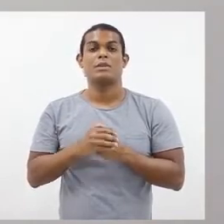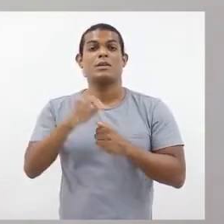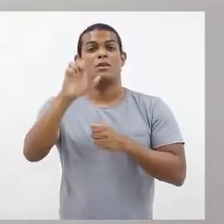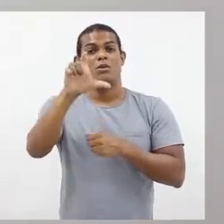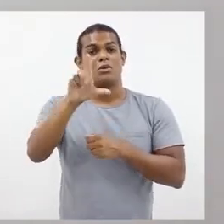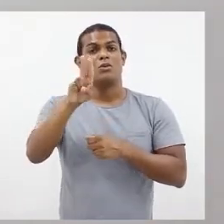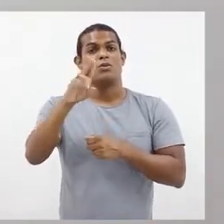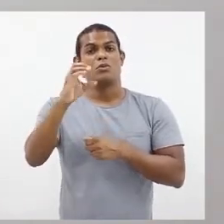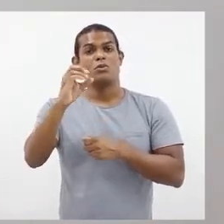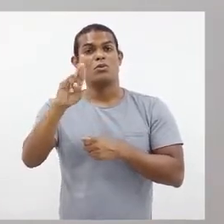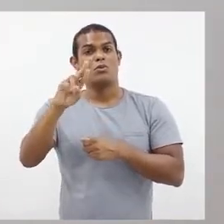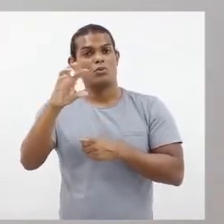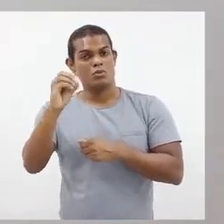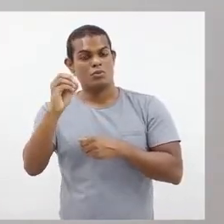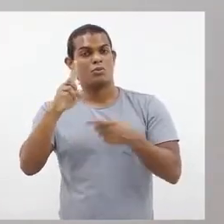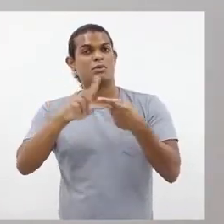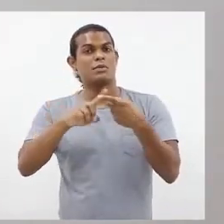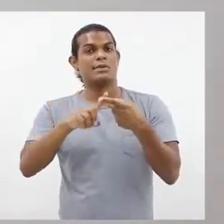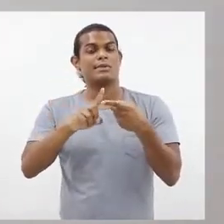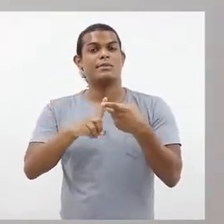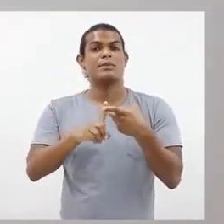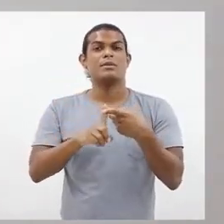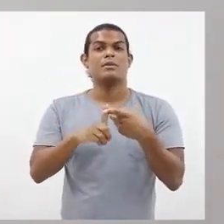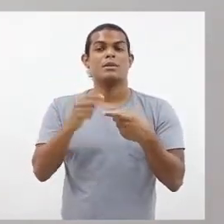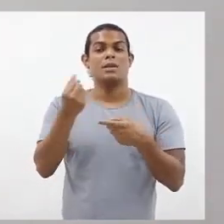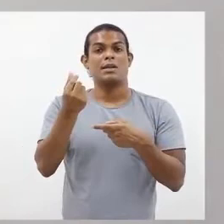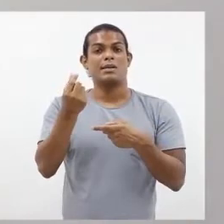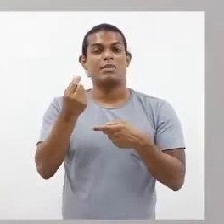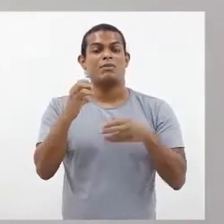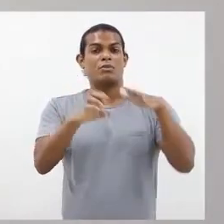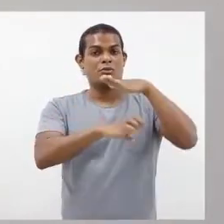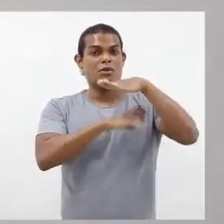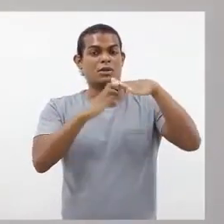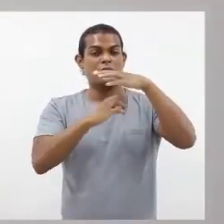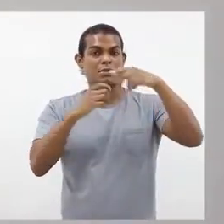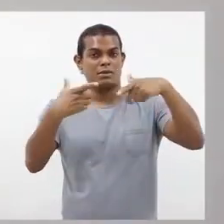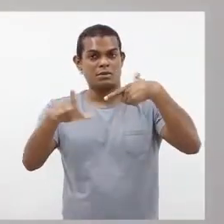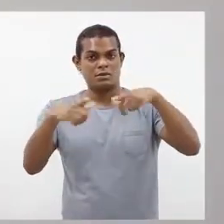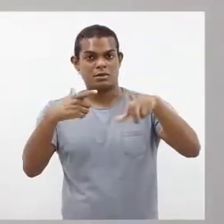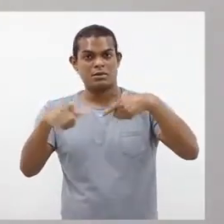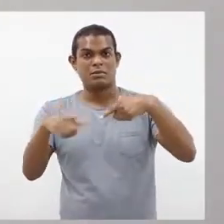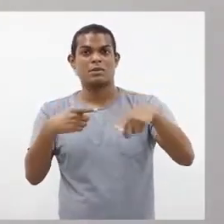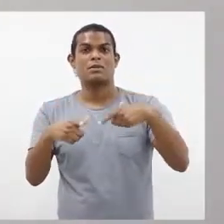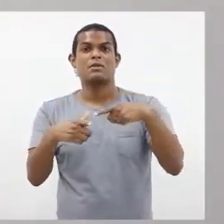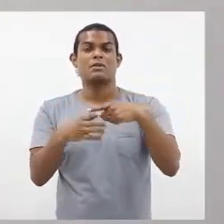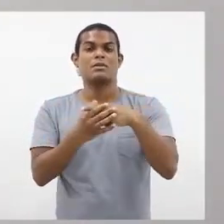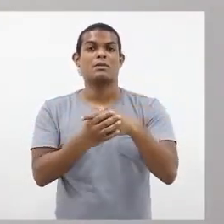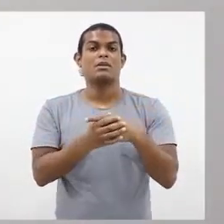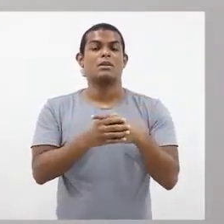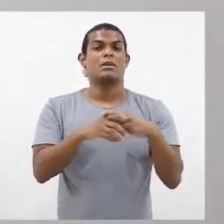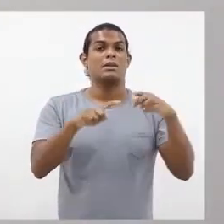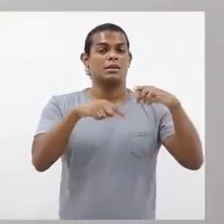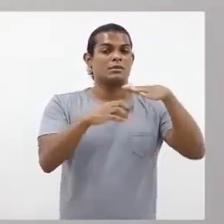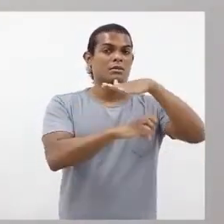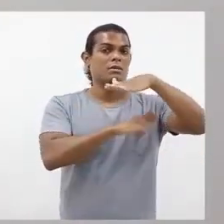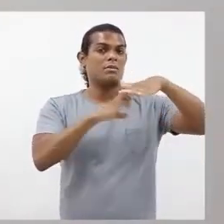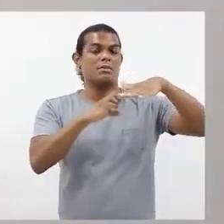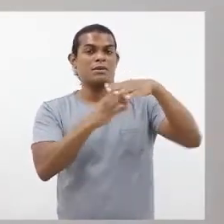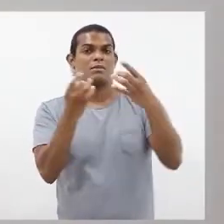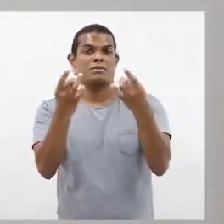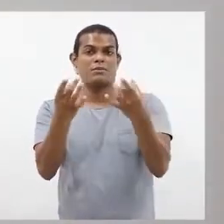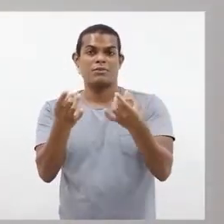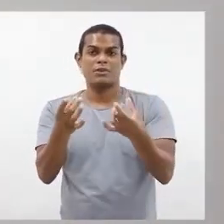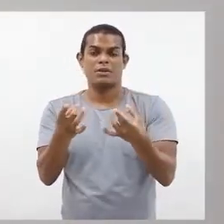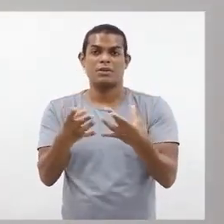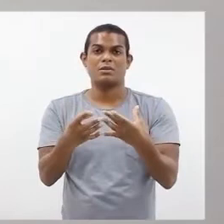que a empresa gera. À medida que a empresa vai trabalhando, à medida que a empresa vende, comercializa, né, que faz